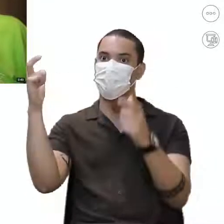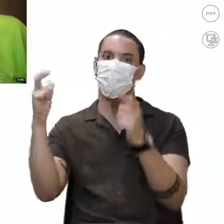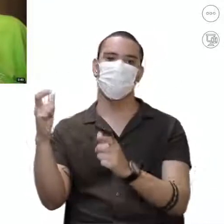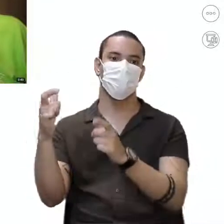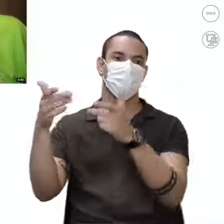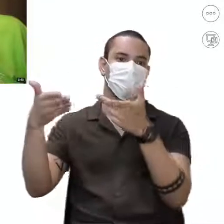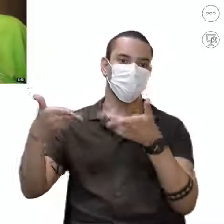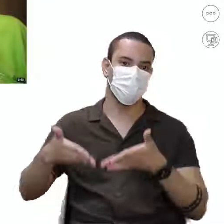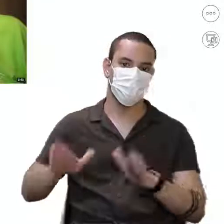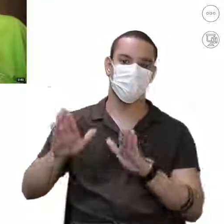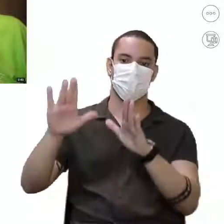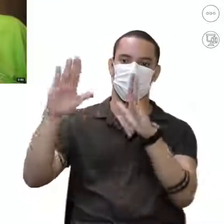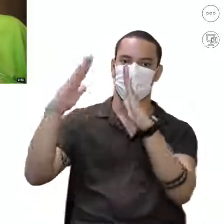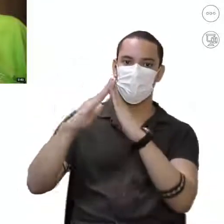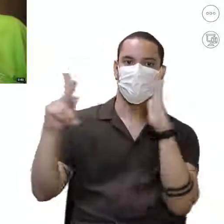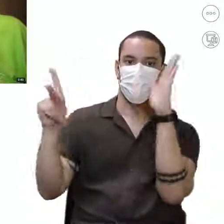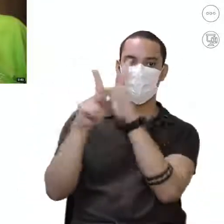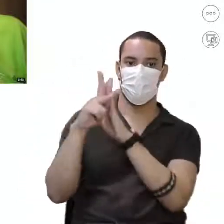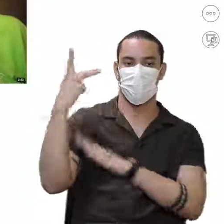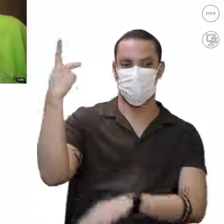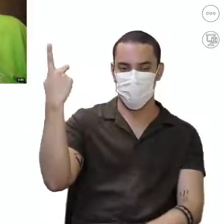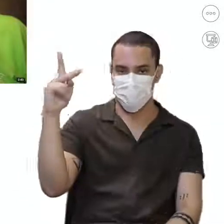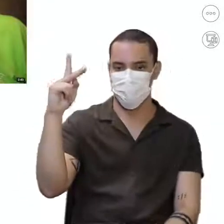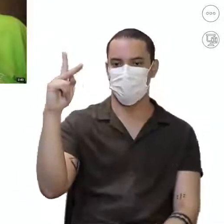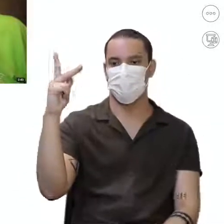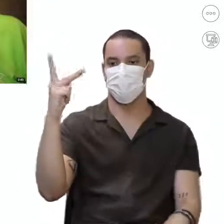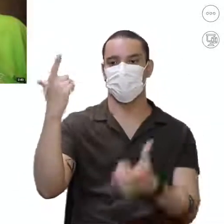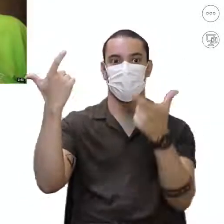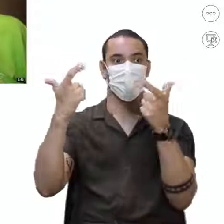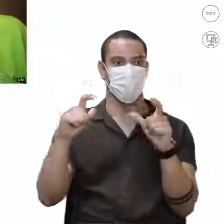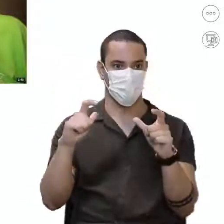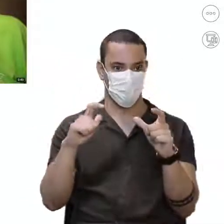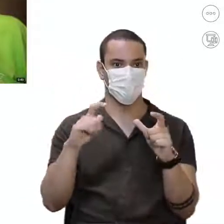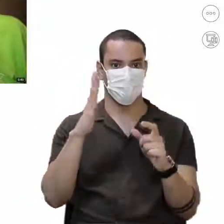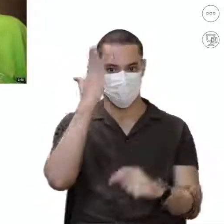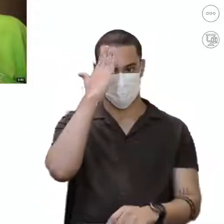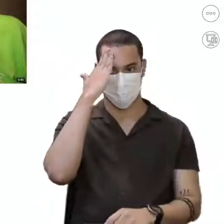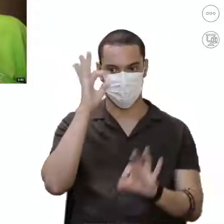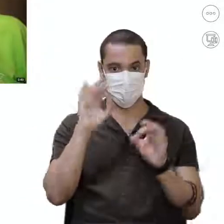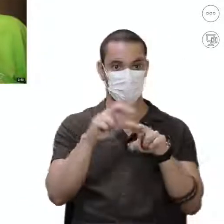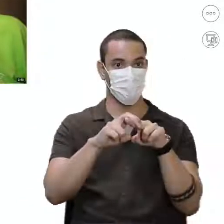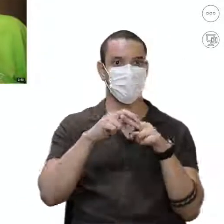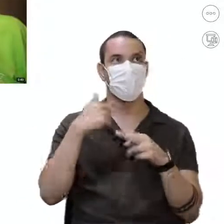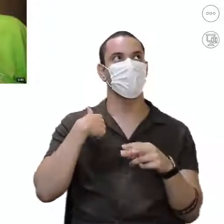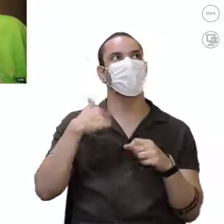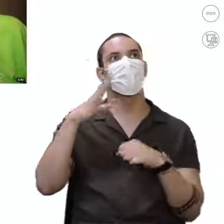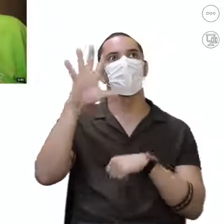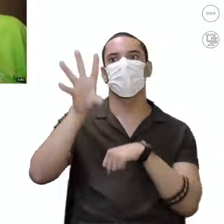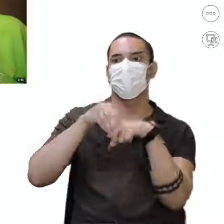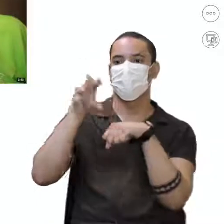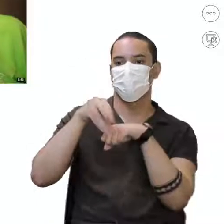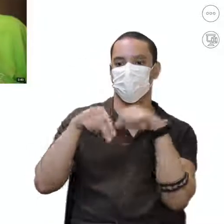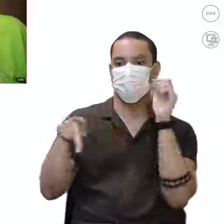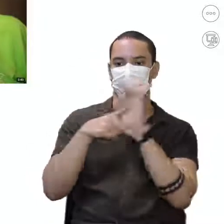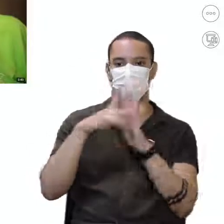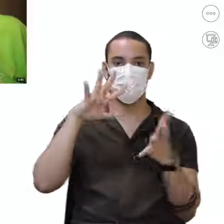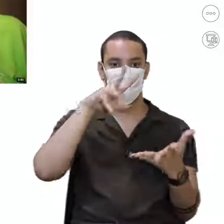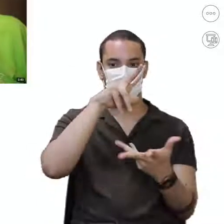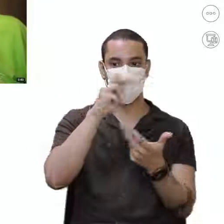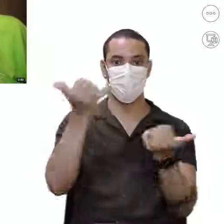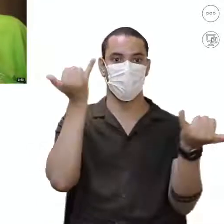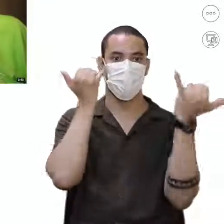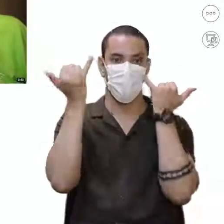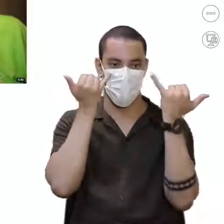do lugar que ele mora, do país que ele mora, que ele nasceu, enfim. Você também tem que usar o seu conhecimento de mundo e já esperar